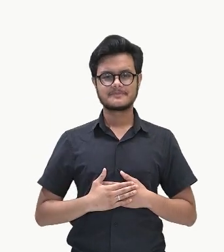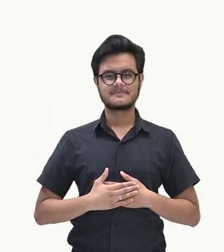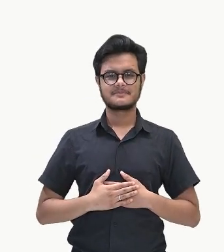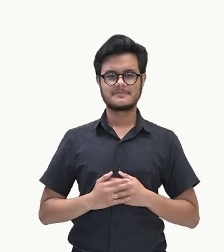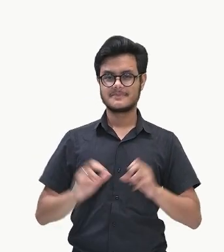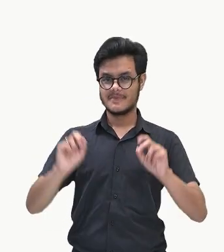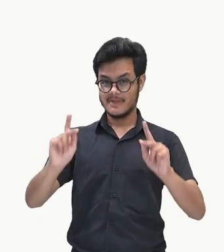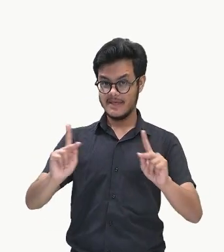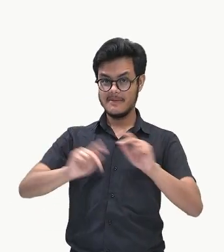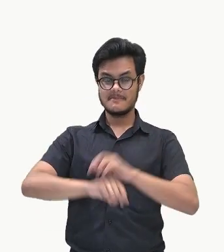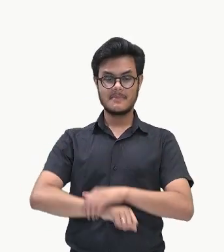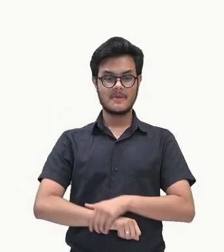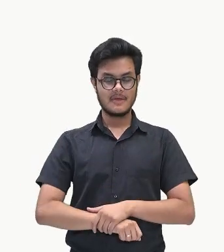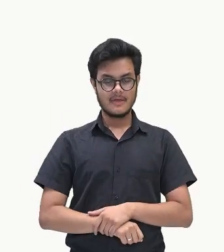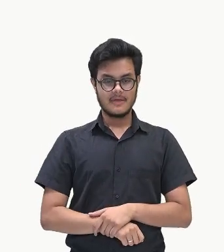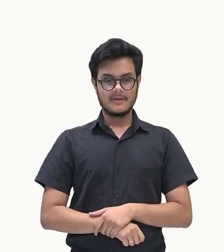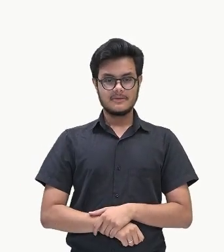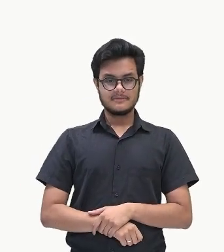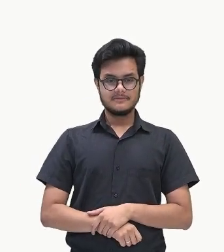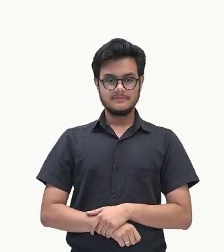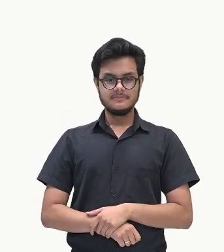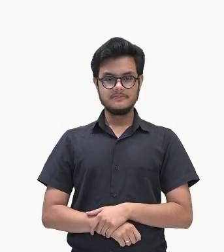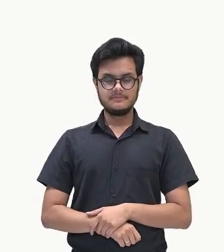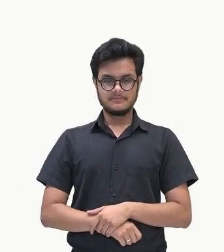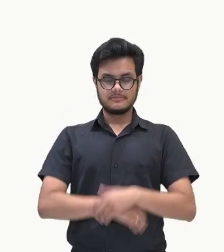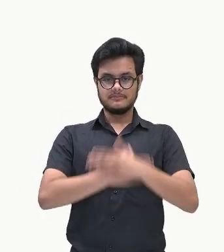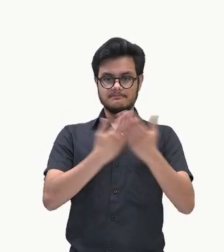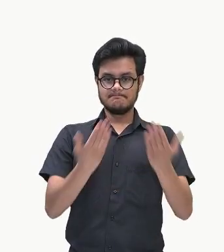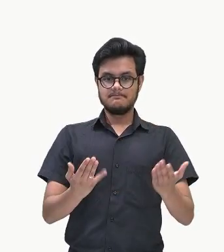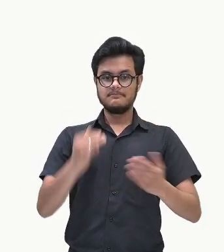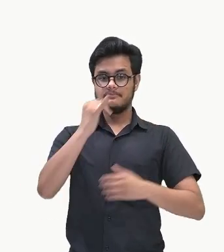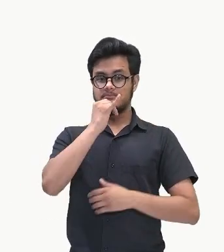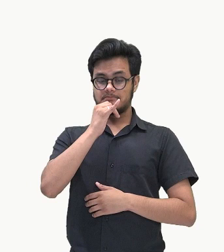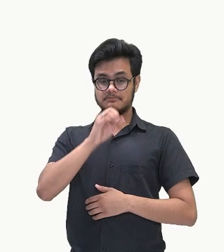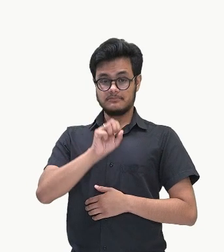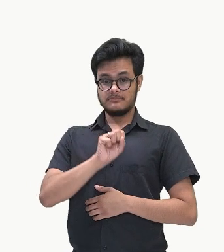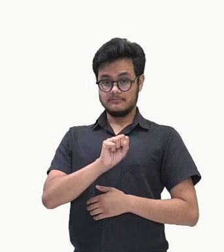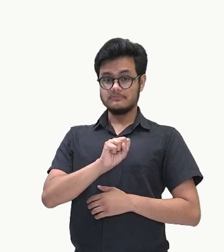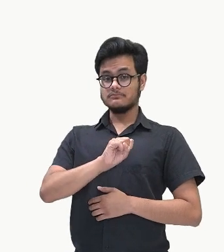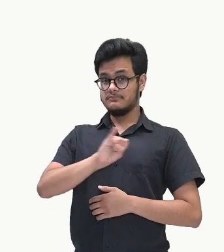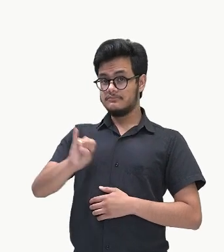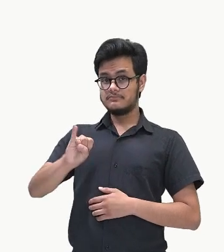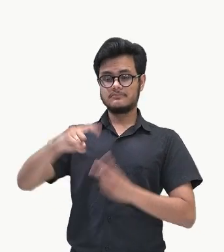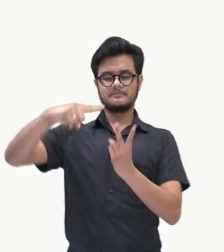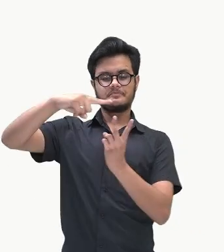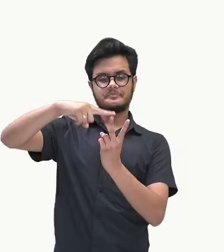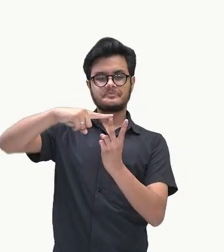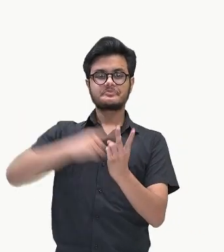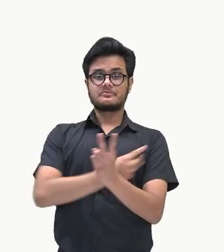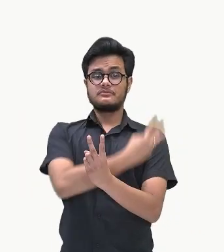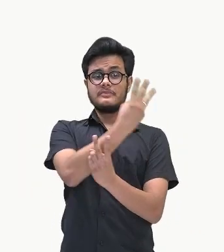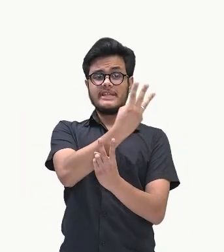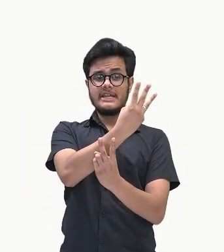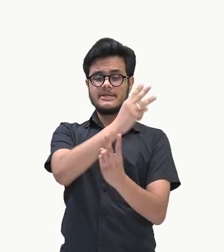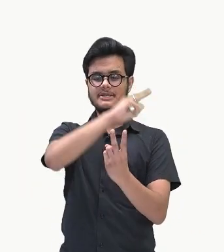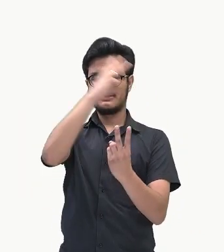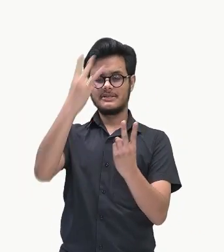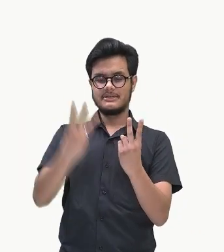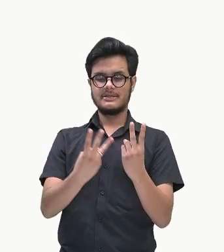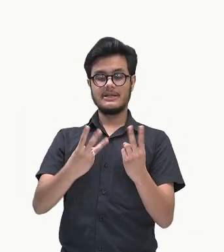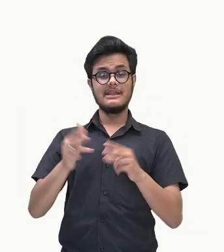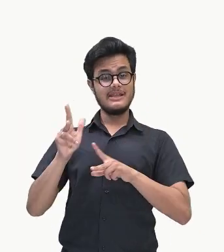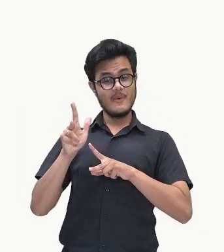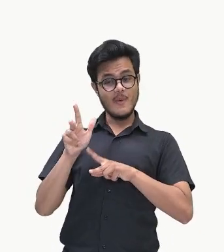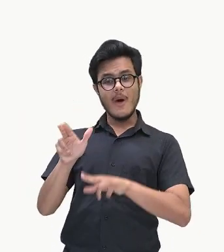número menor. Ó, se os índices dos radicais forem